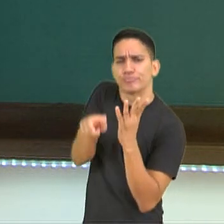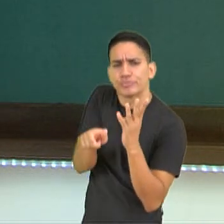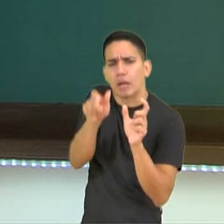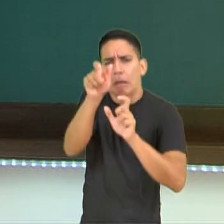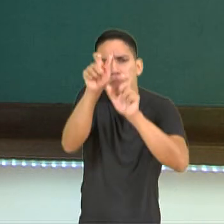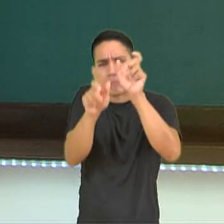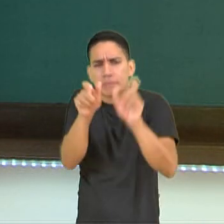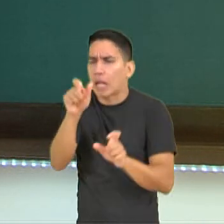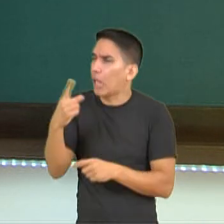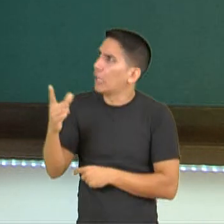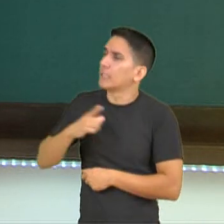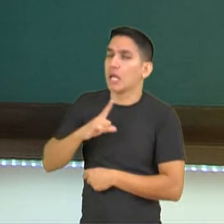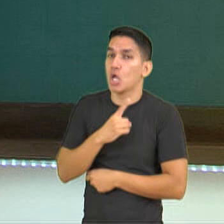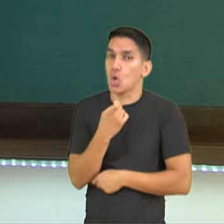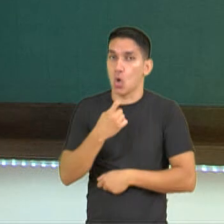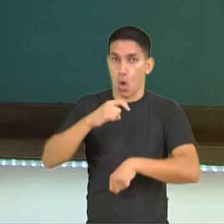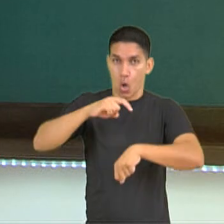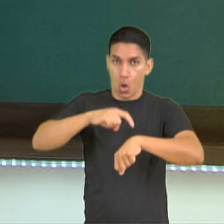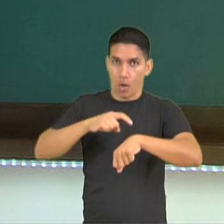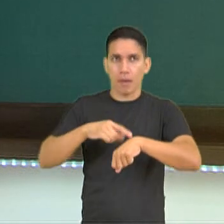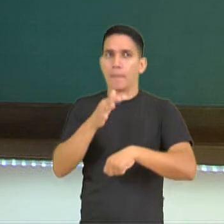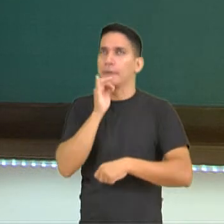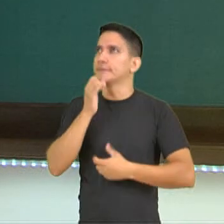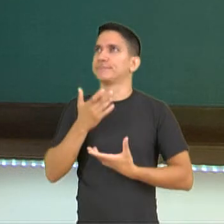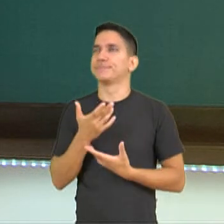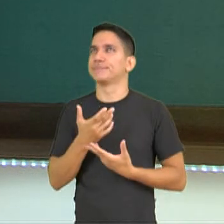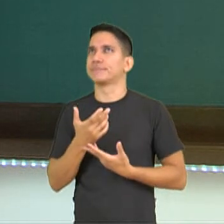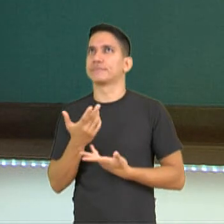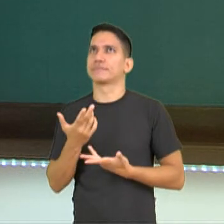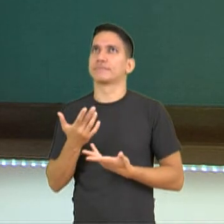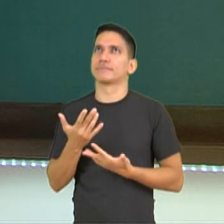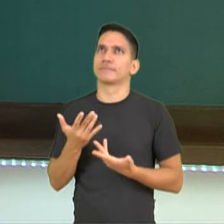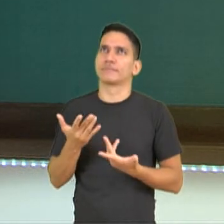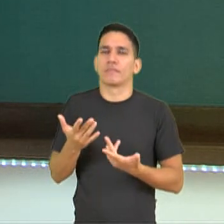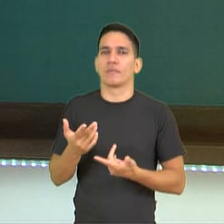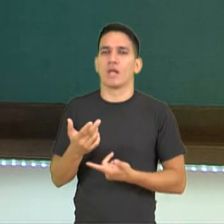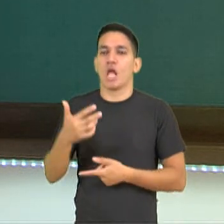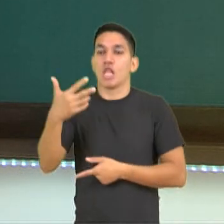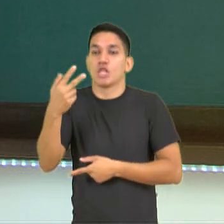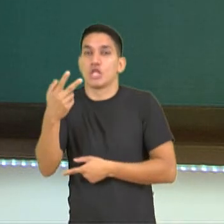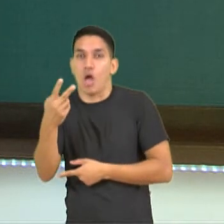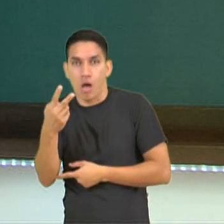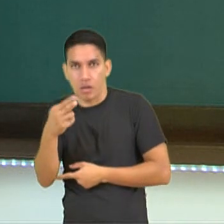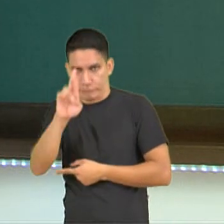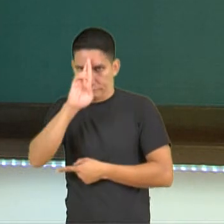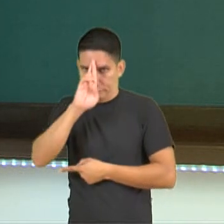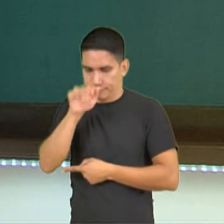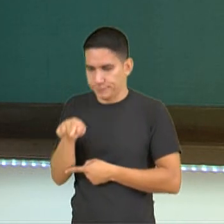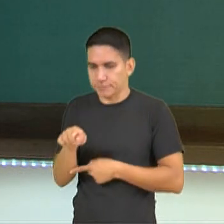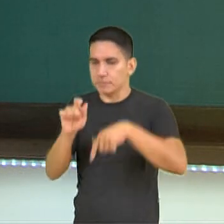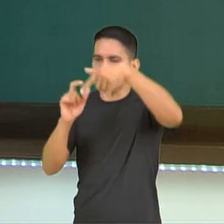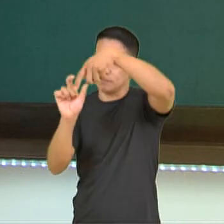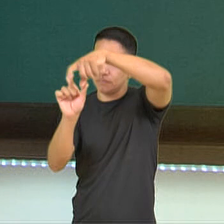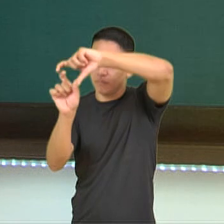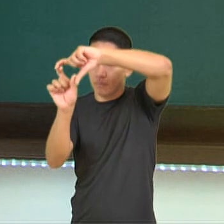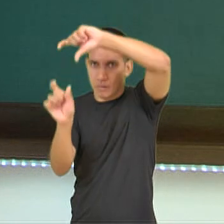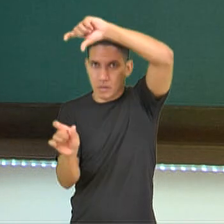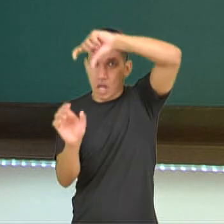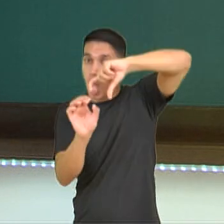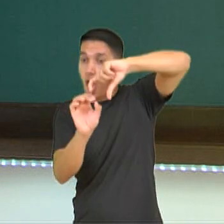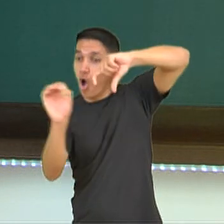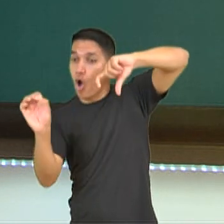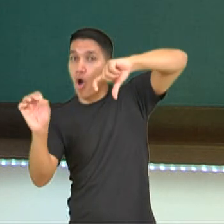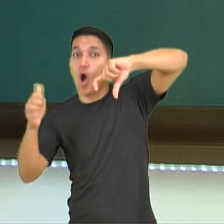horário. Então, por exemplo, se aqui são 12 horas, um fuso para oeste vai